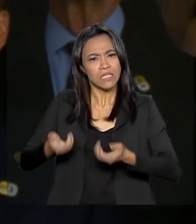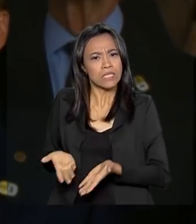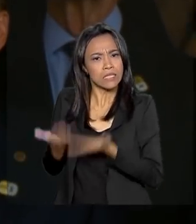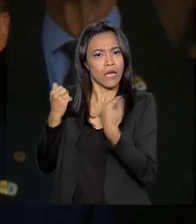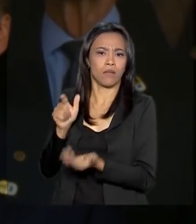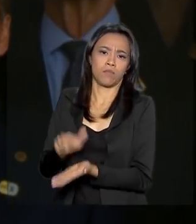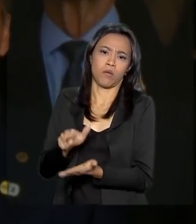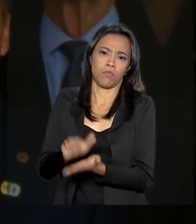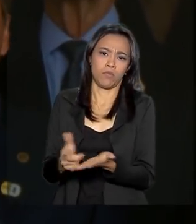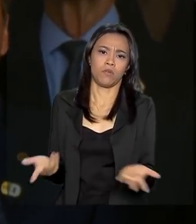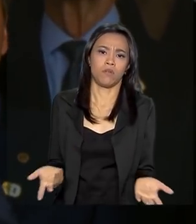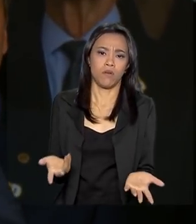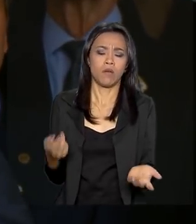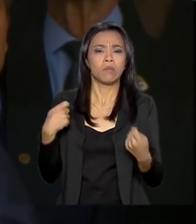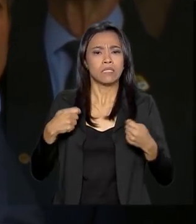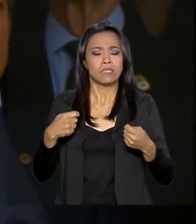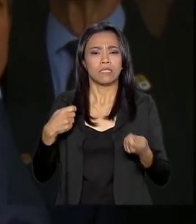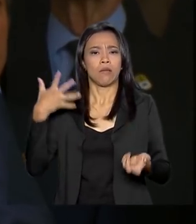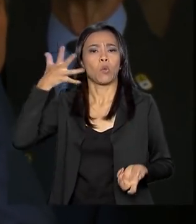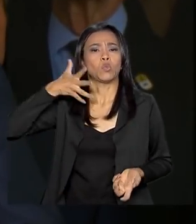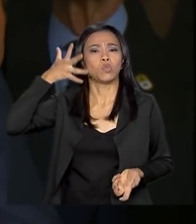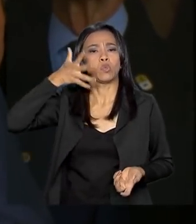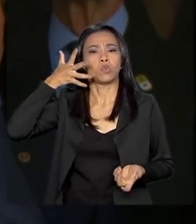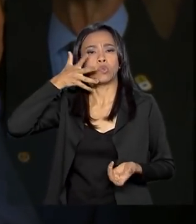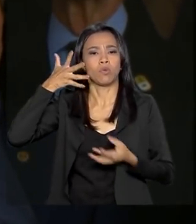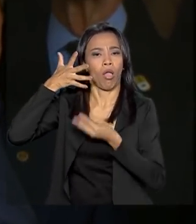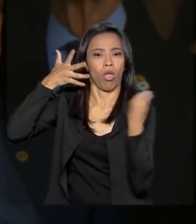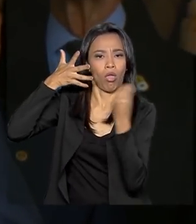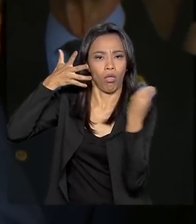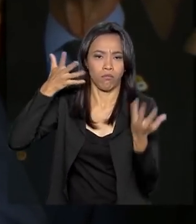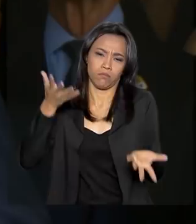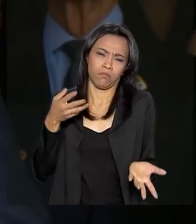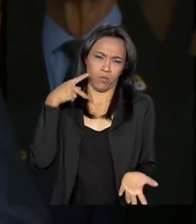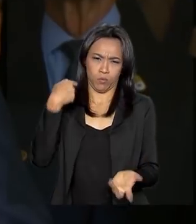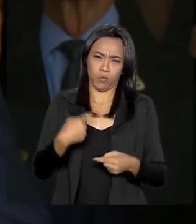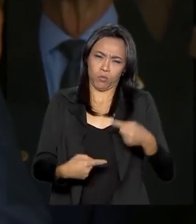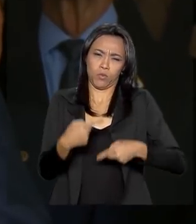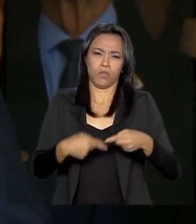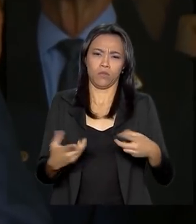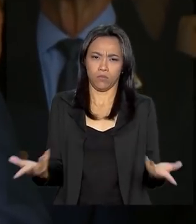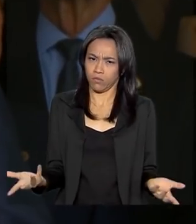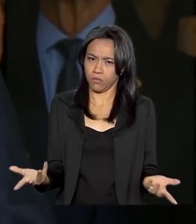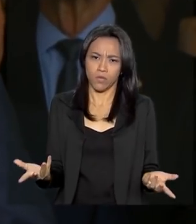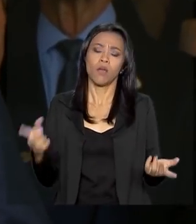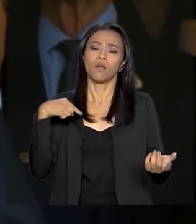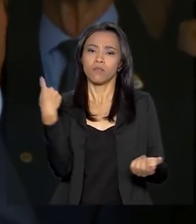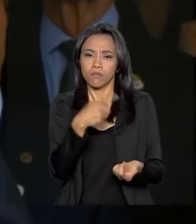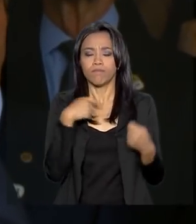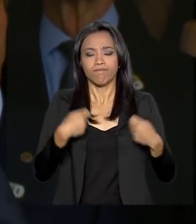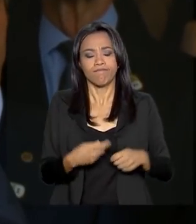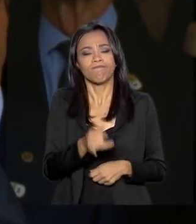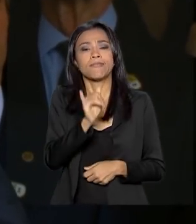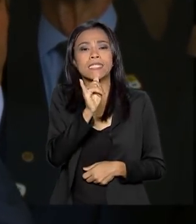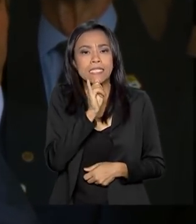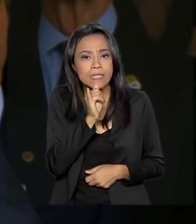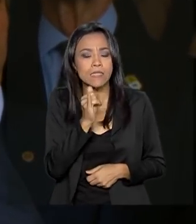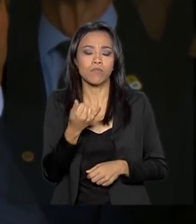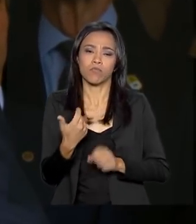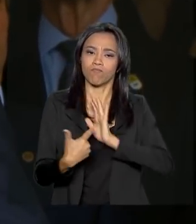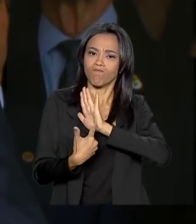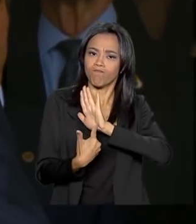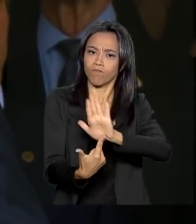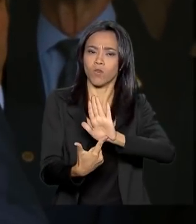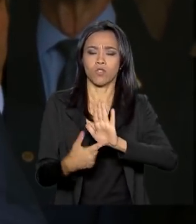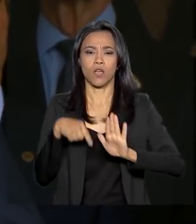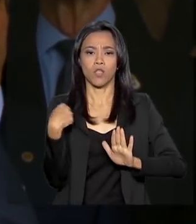tem que sair do discurso fácil de político. Nós temos que dar exemplo, nós, Executivo